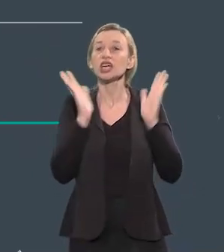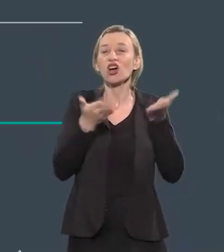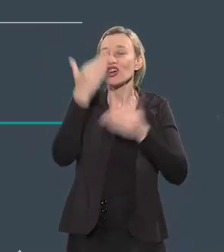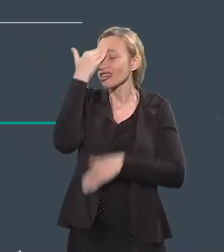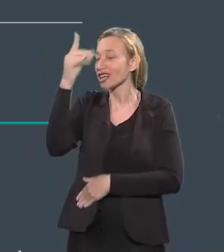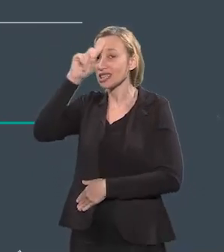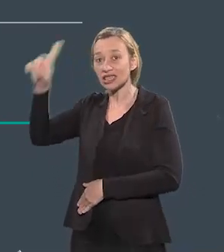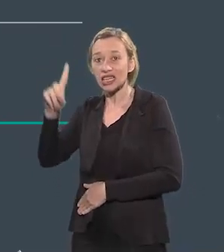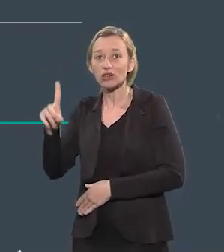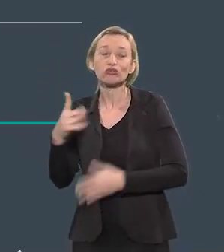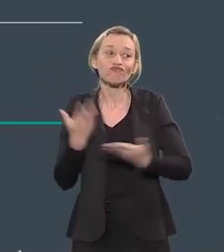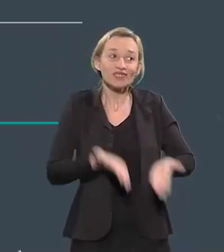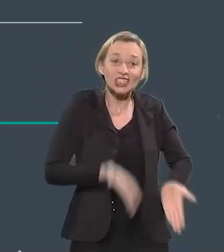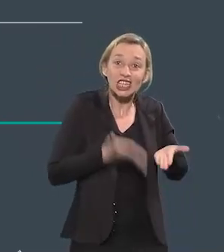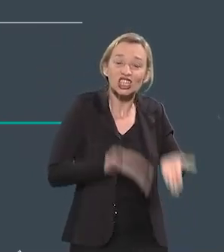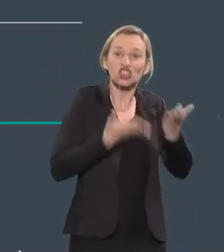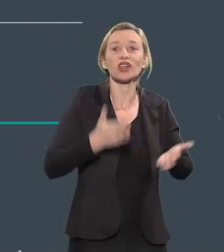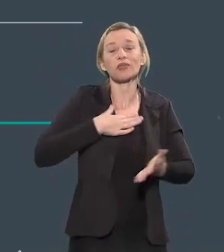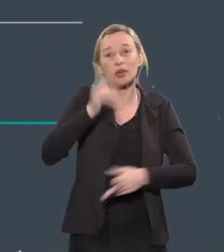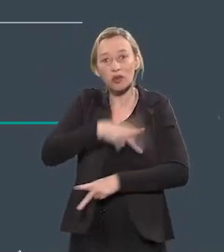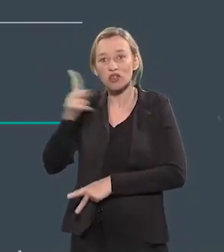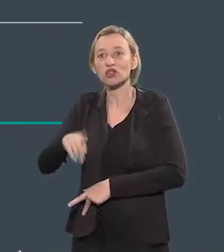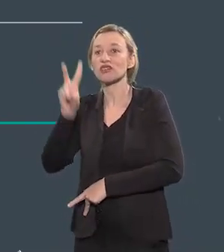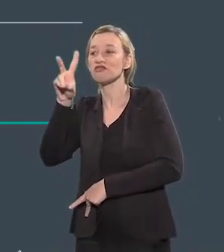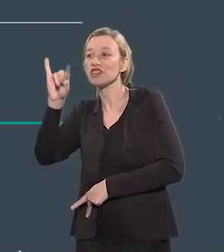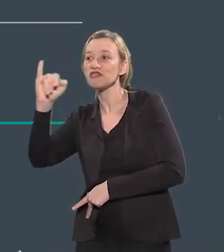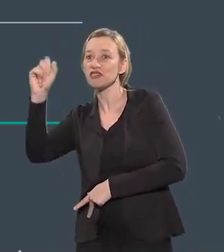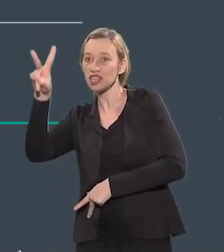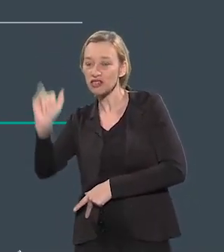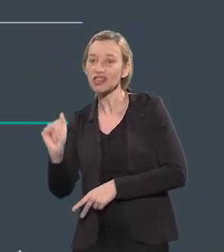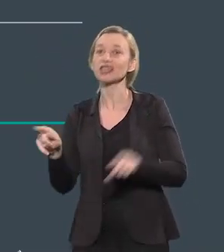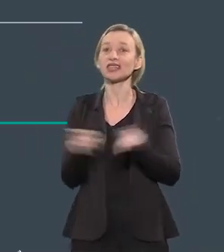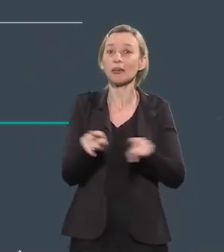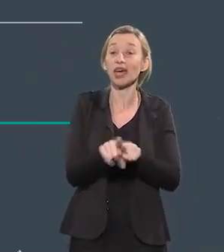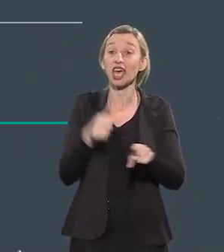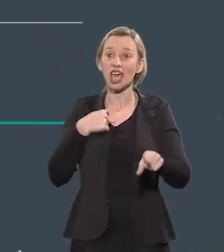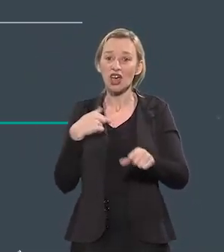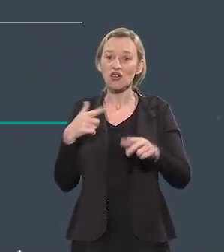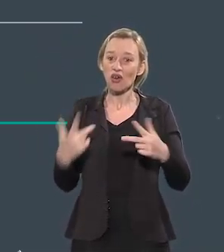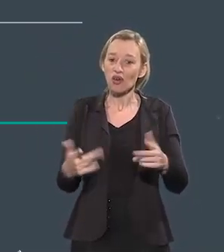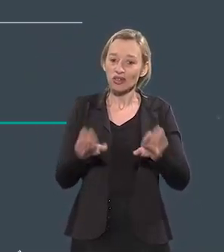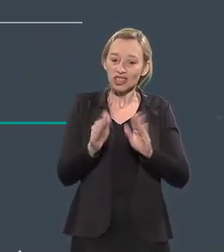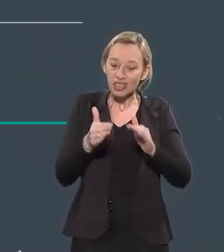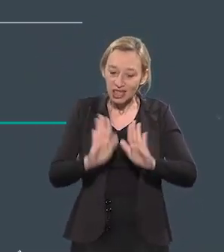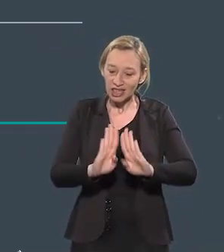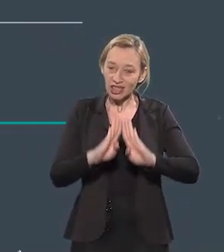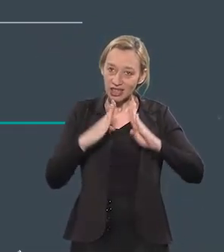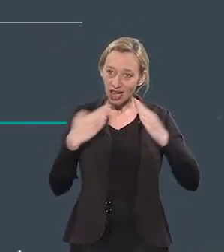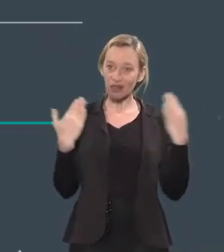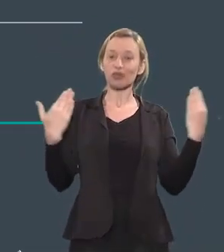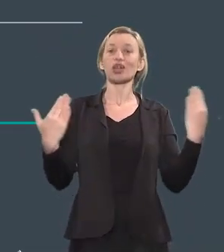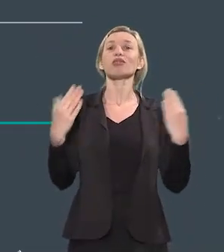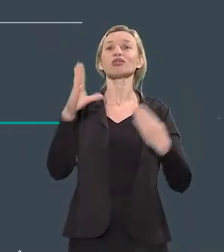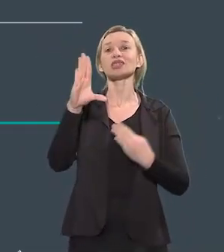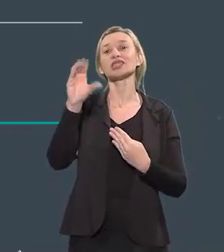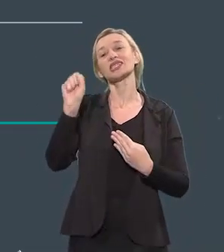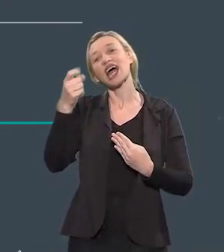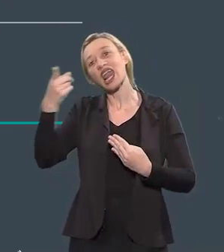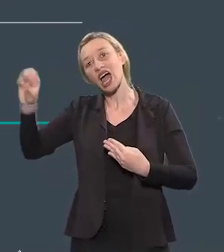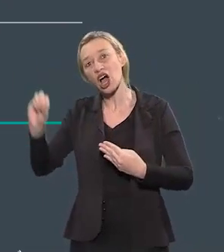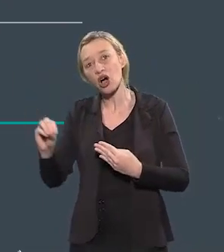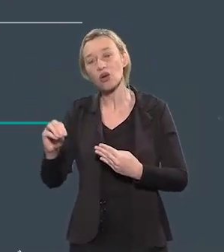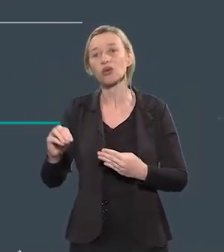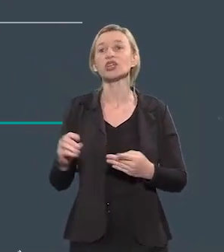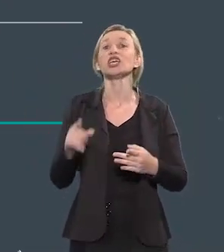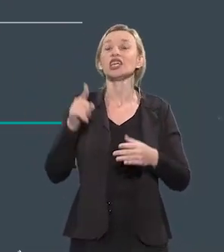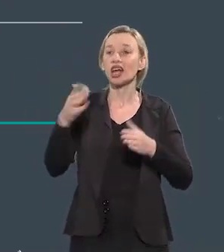E agora, graças a Deus, através do incentivo da minha professora Vivi também, eu vou abrir um salão amanhã, tá?